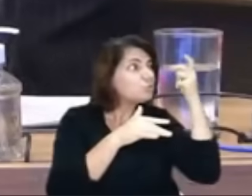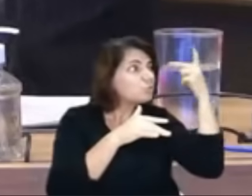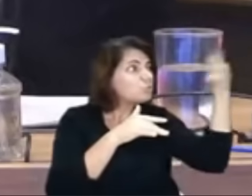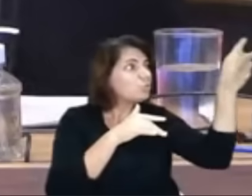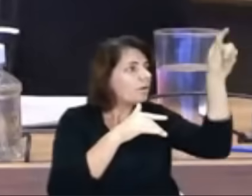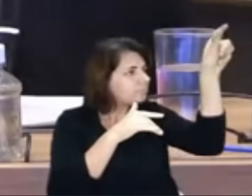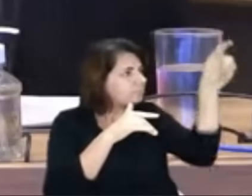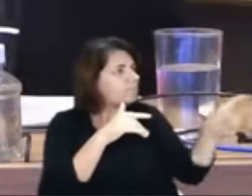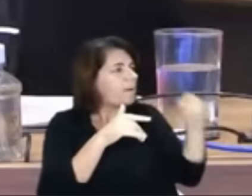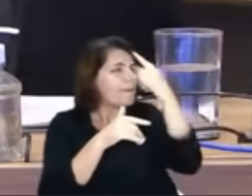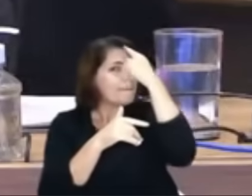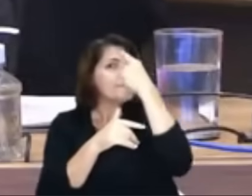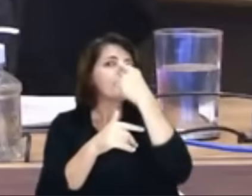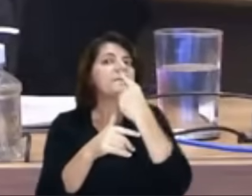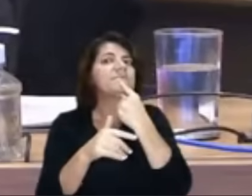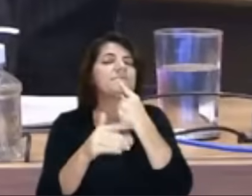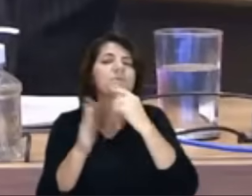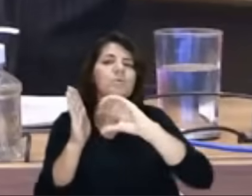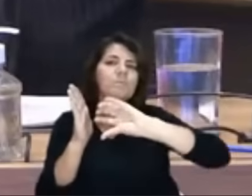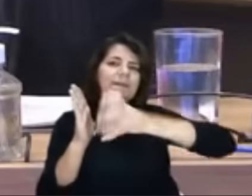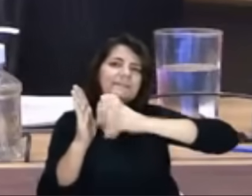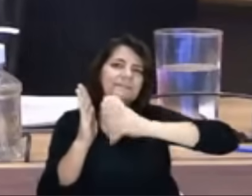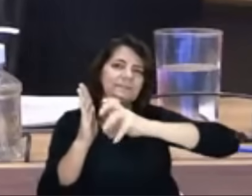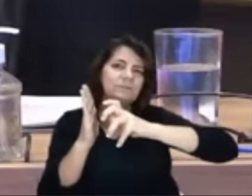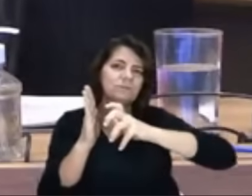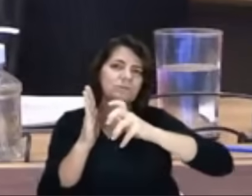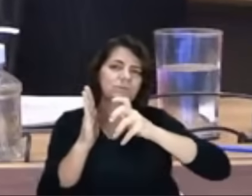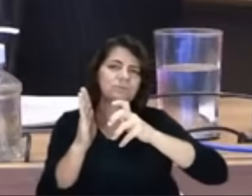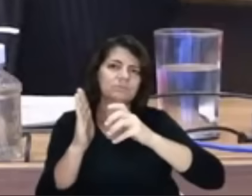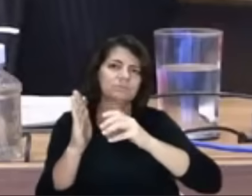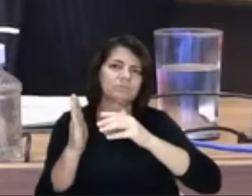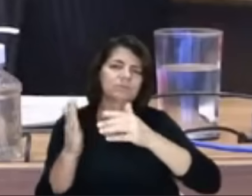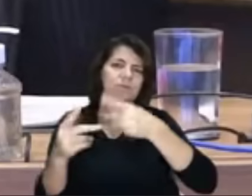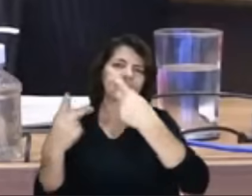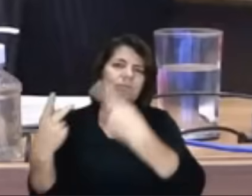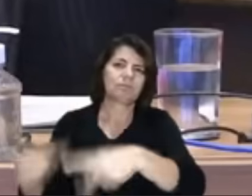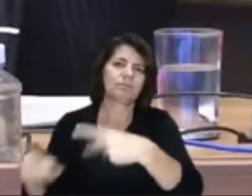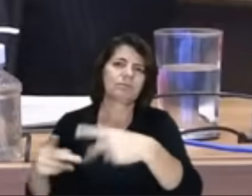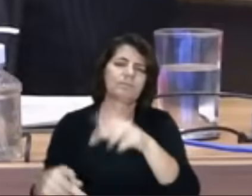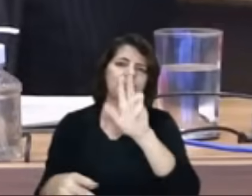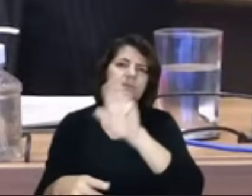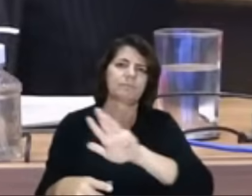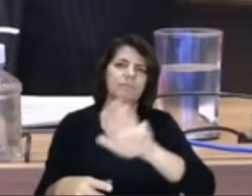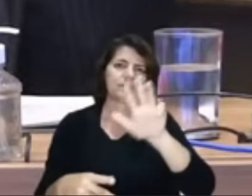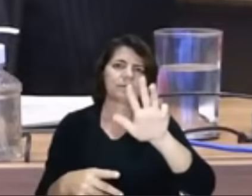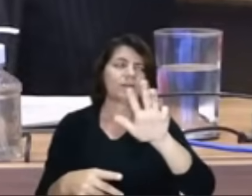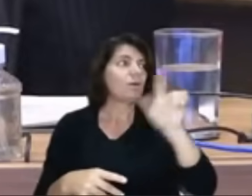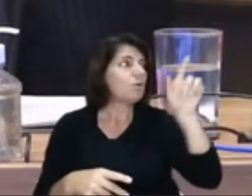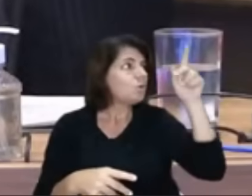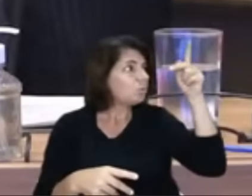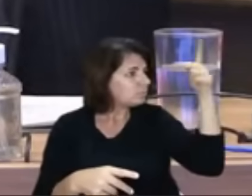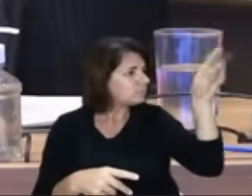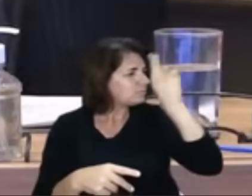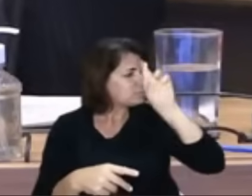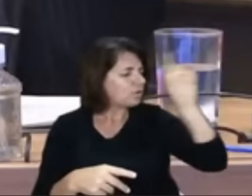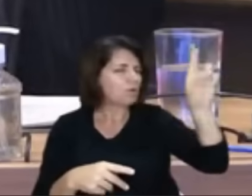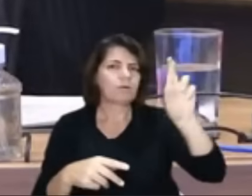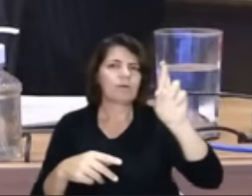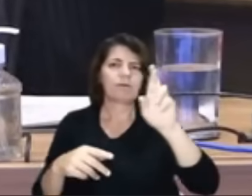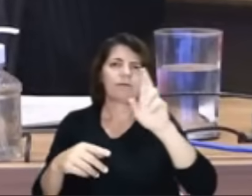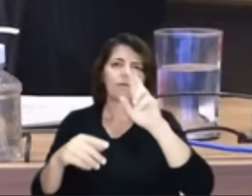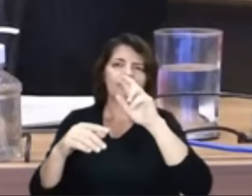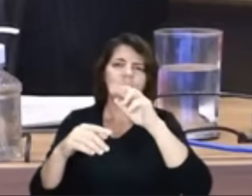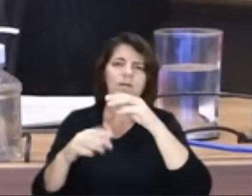ao partido dos trabalhadores que é o partido do atual presidente da república uma delas o senhor compartilha uma fala uma suposta fala